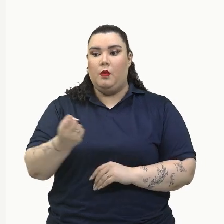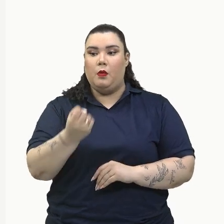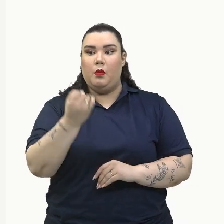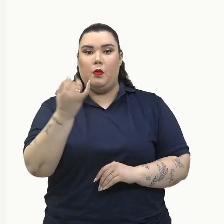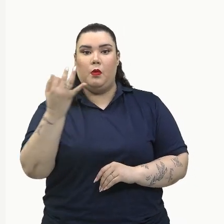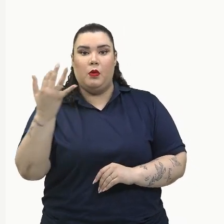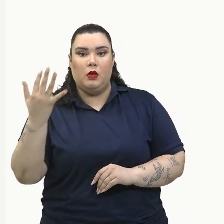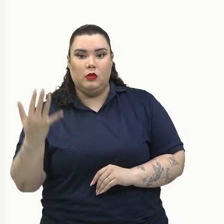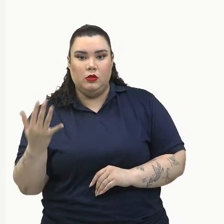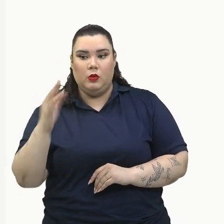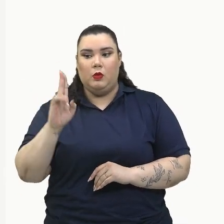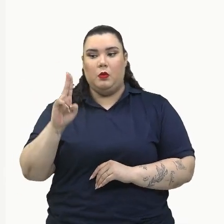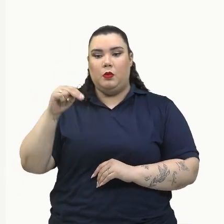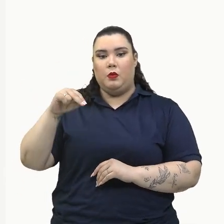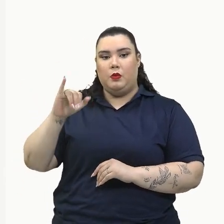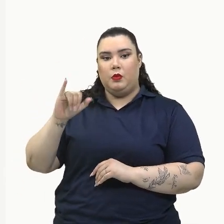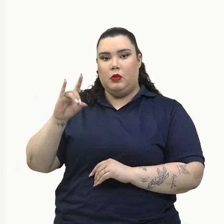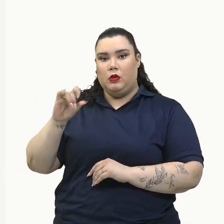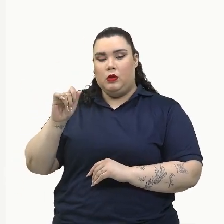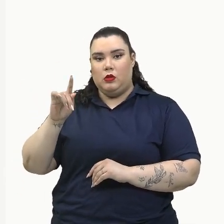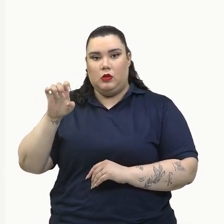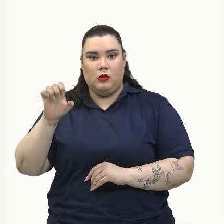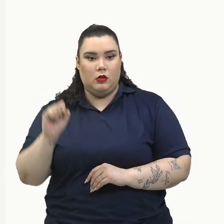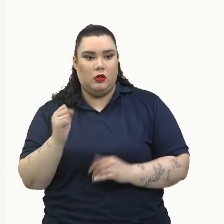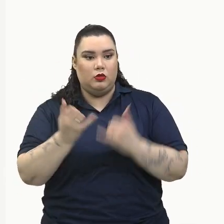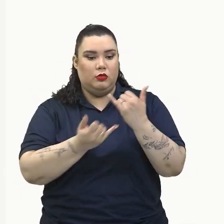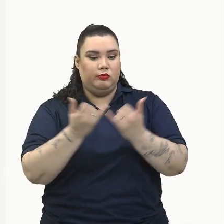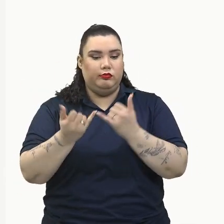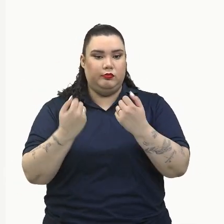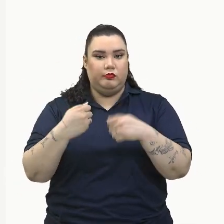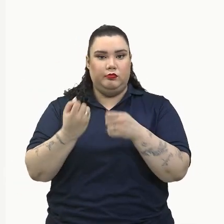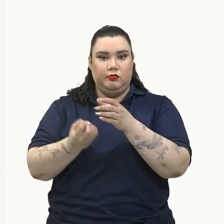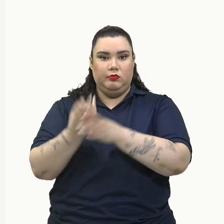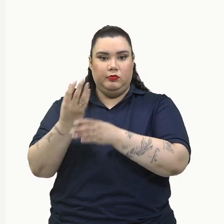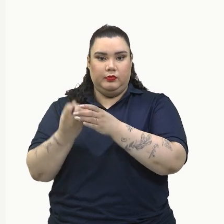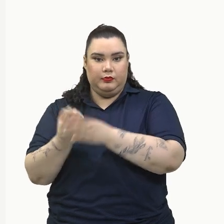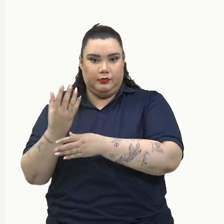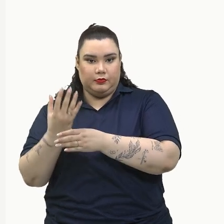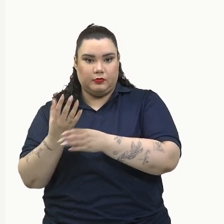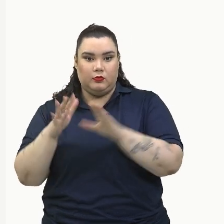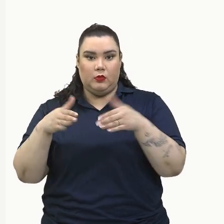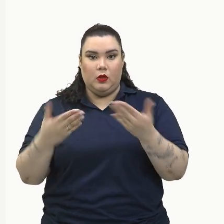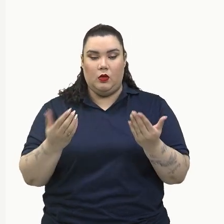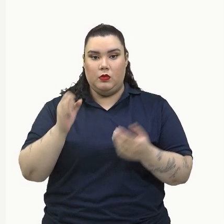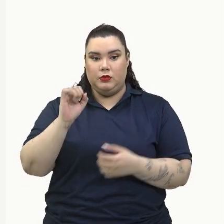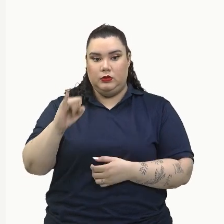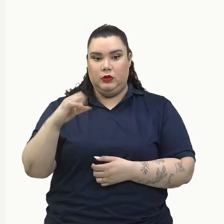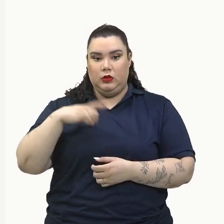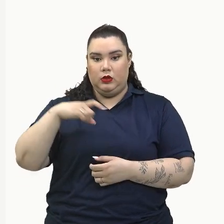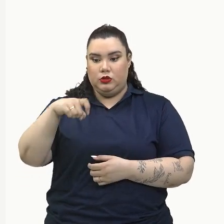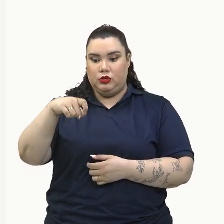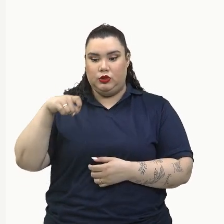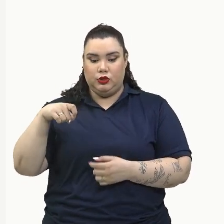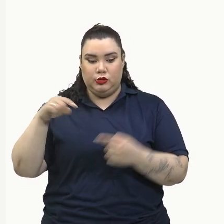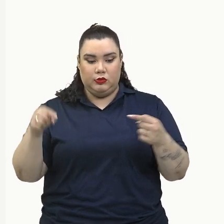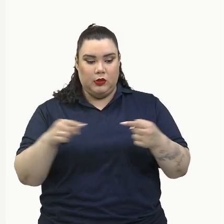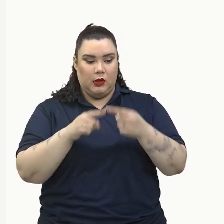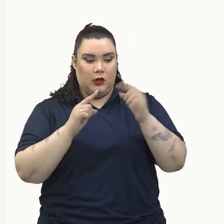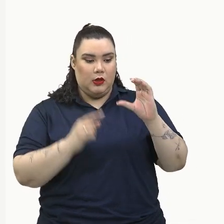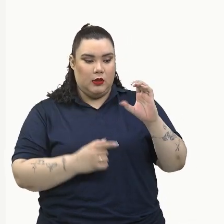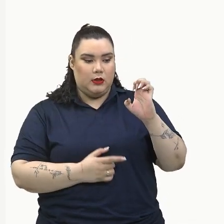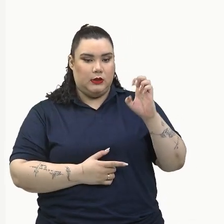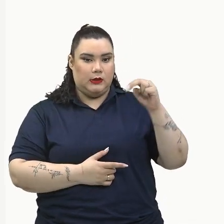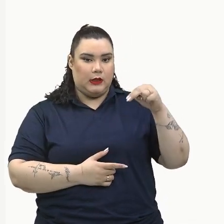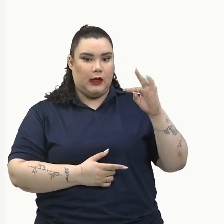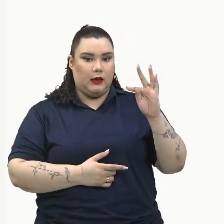Quantas unidades de brinquedos devem ser produzidas? Então, se nós temos X em centenas, e no nosso cálculo